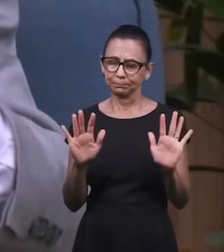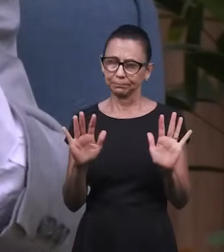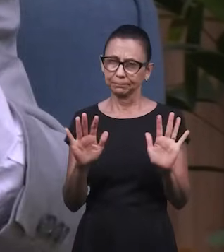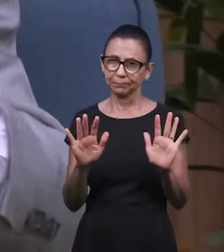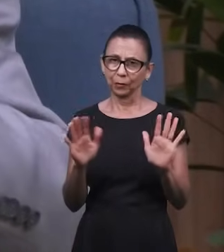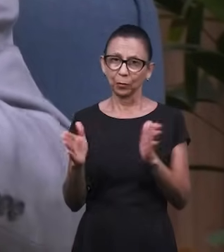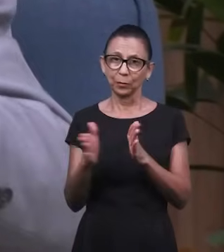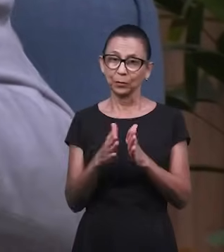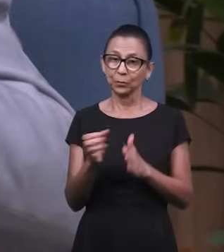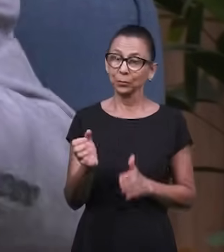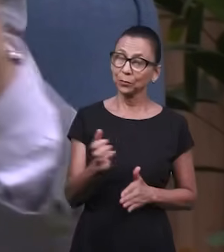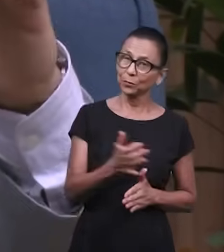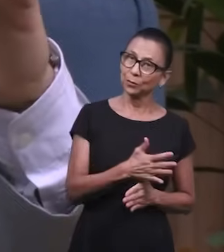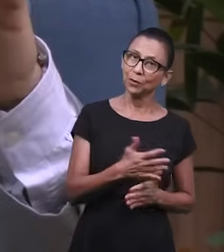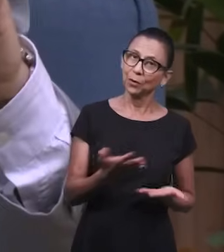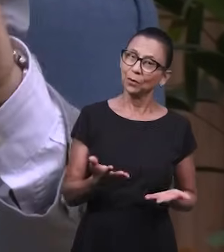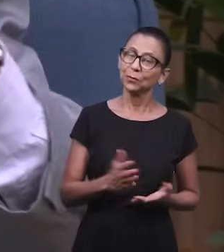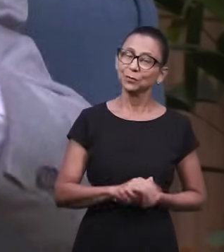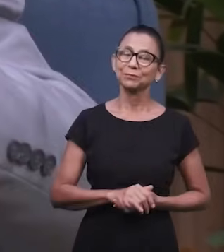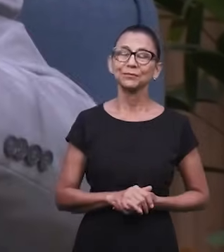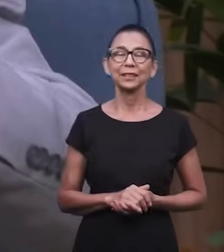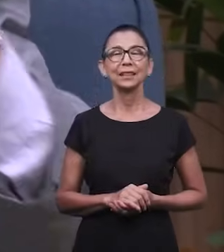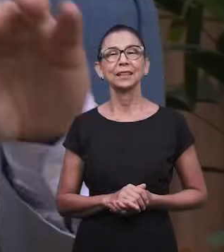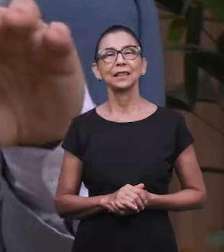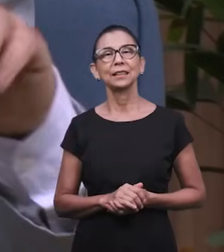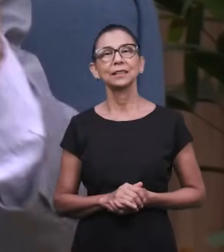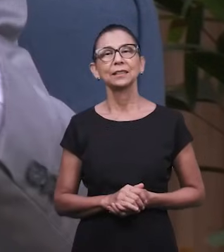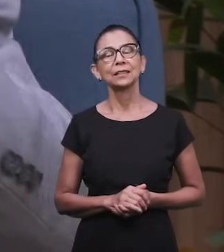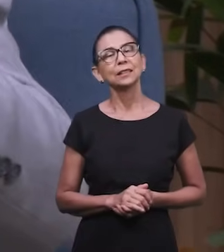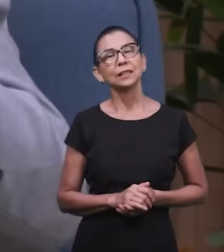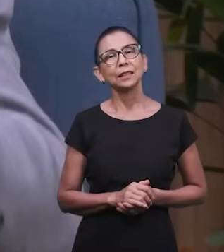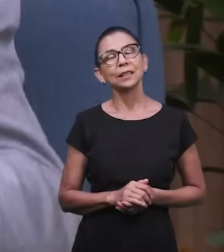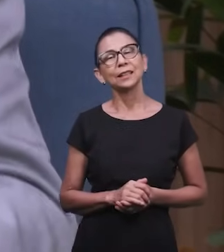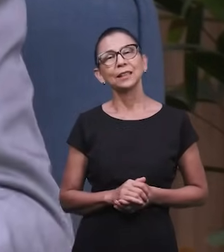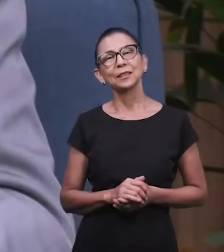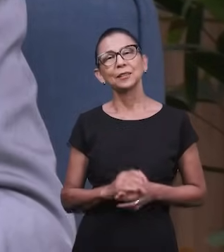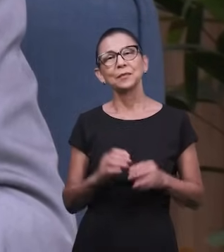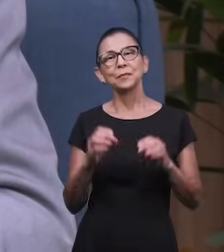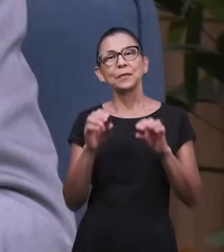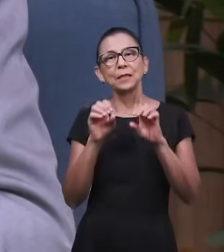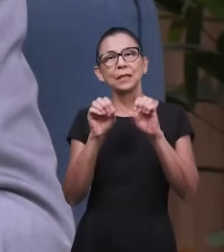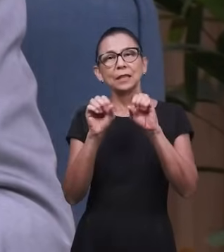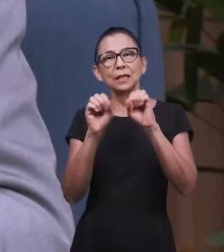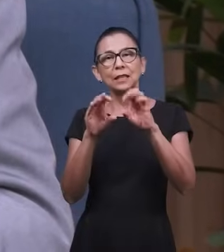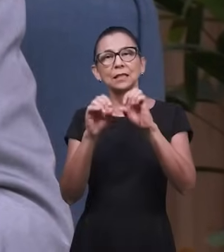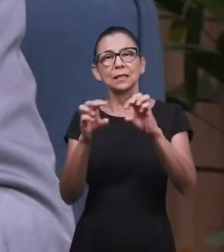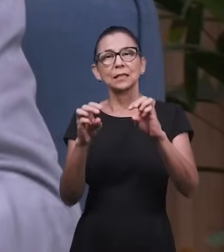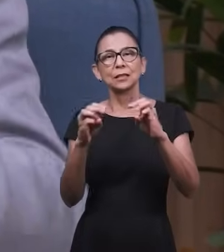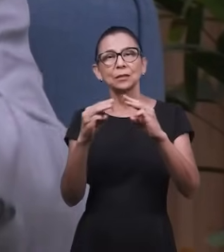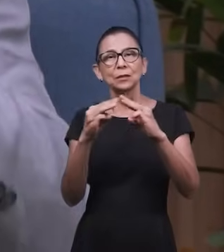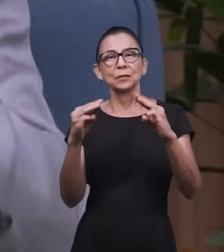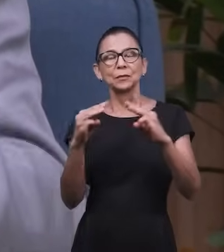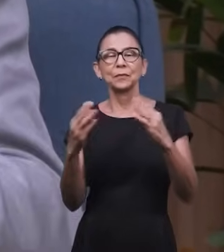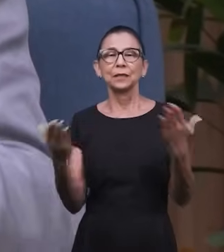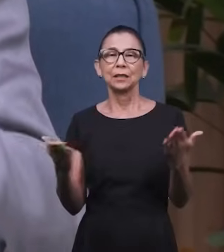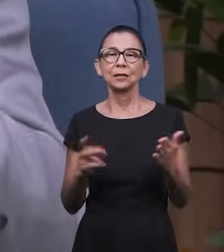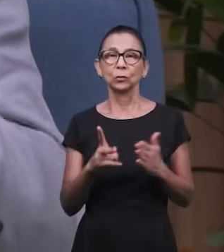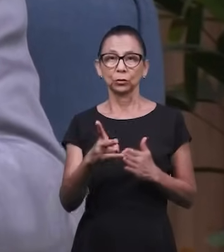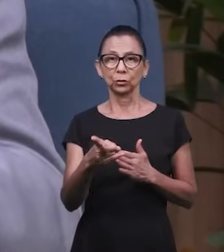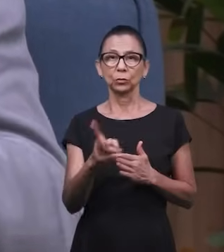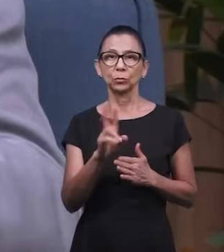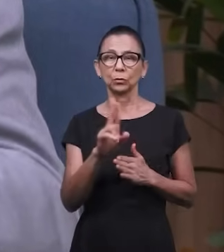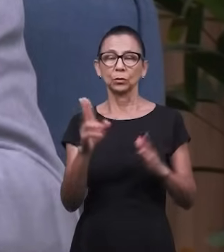nessa nova fase é o quadro Lições do Manaim. A gente tirou esse nome e continua chamando o programa de Anunciando